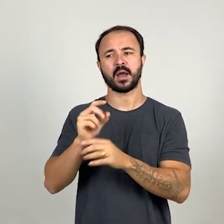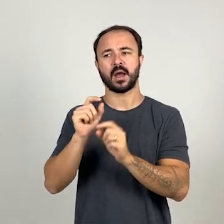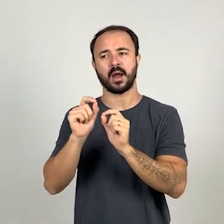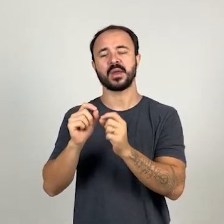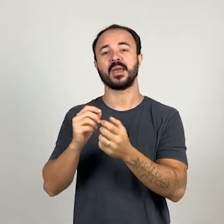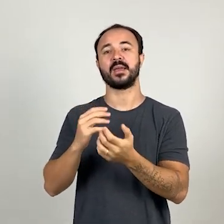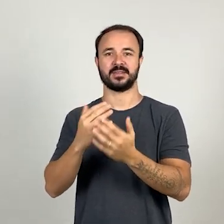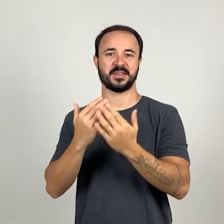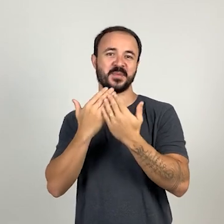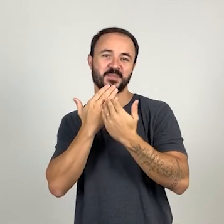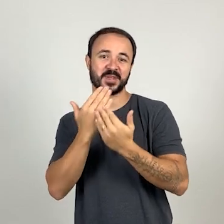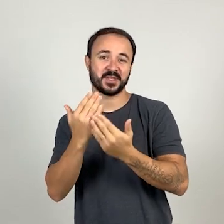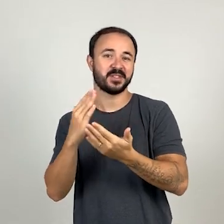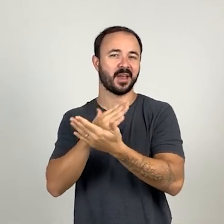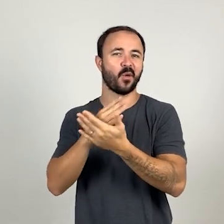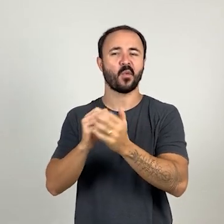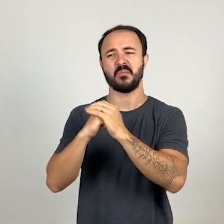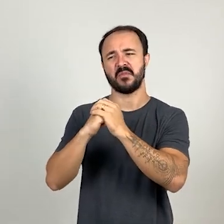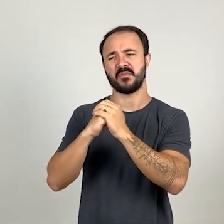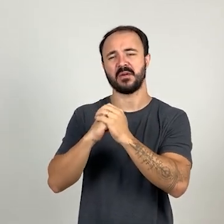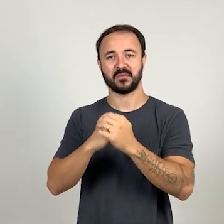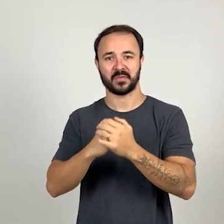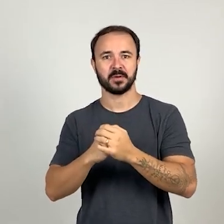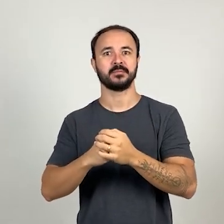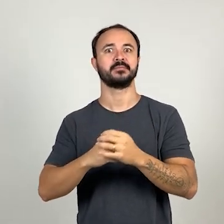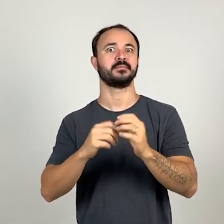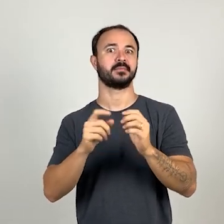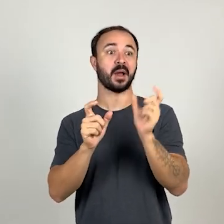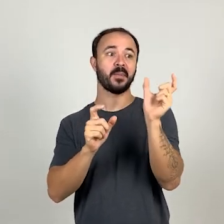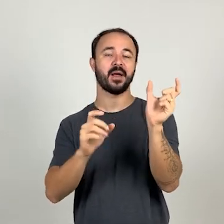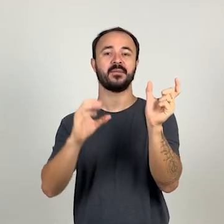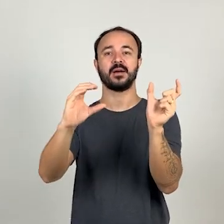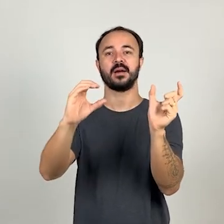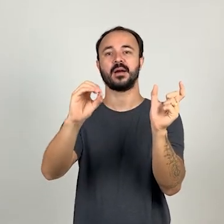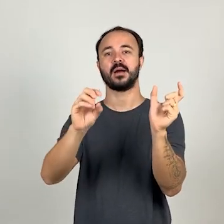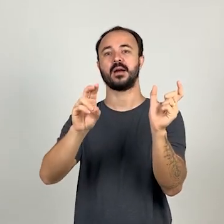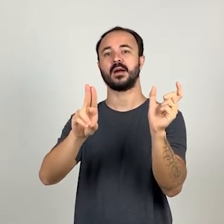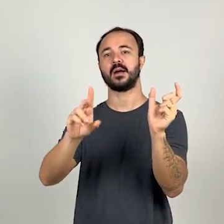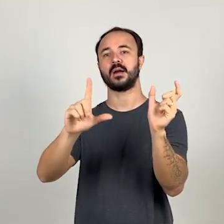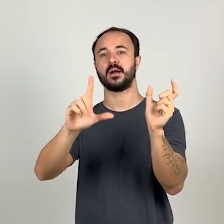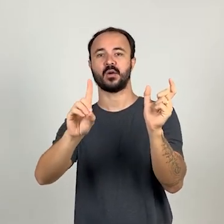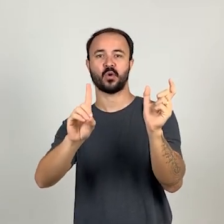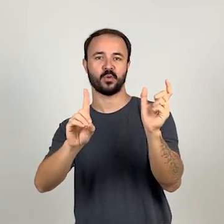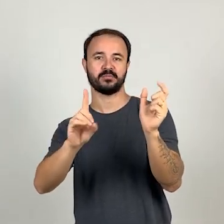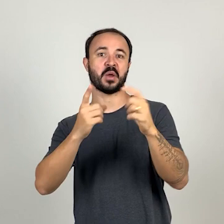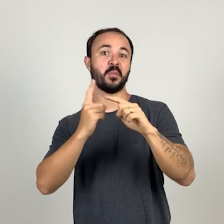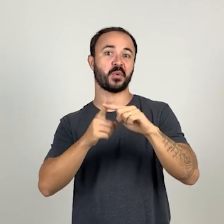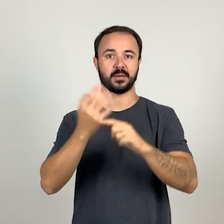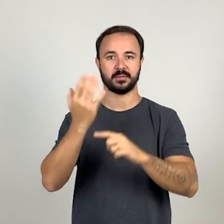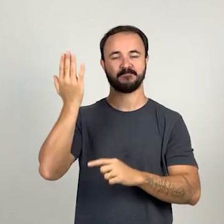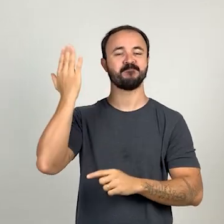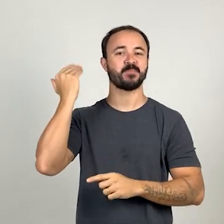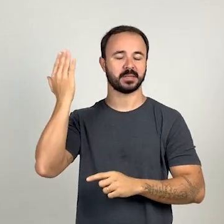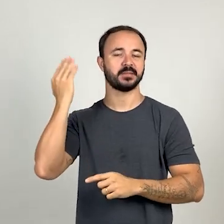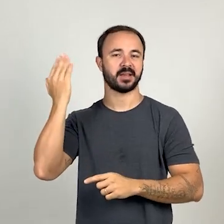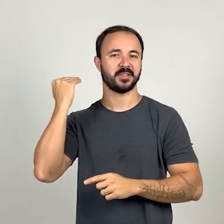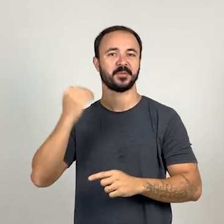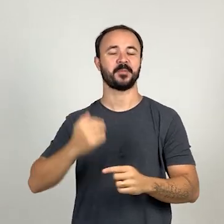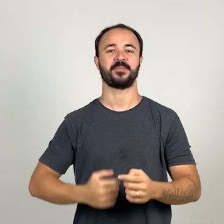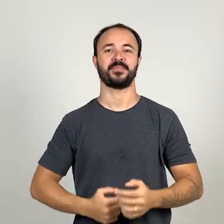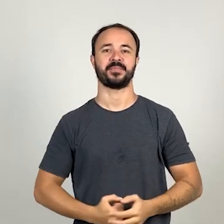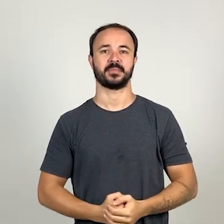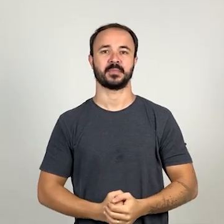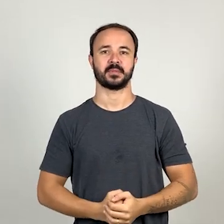pedido. Então, eu estou usando aqui na tradução de poderia, no sentido de fazer um pedido. Você poderia me fazer um favor? Could you do